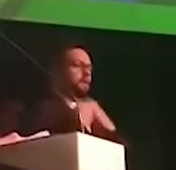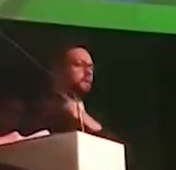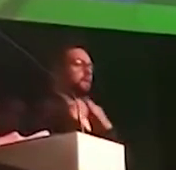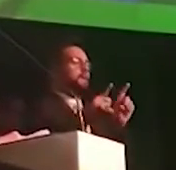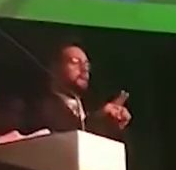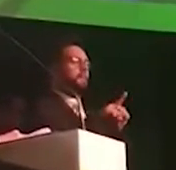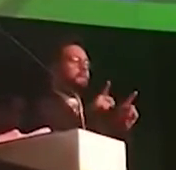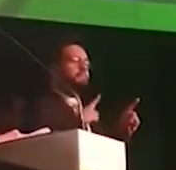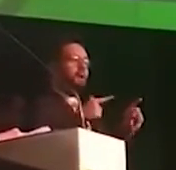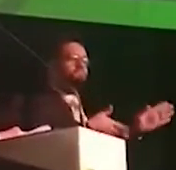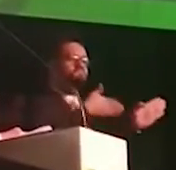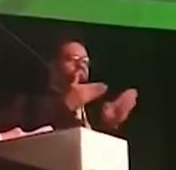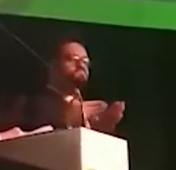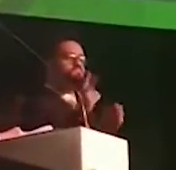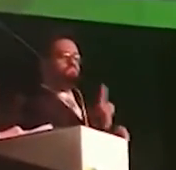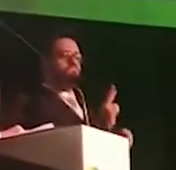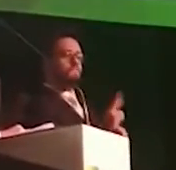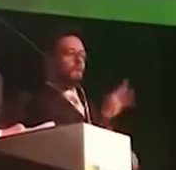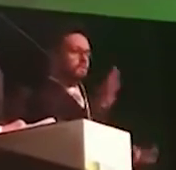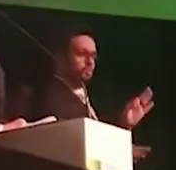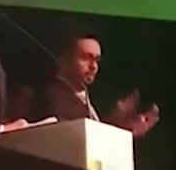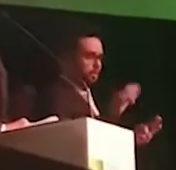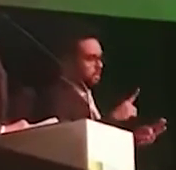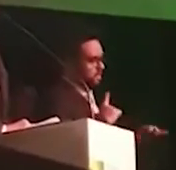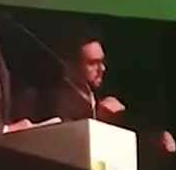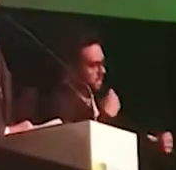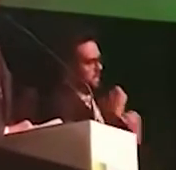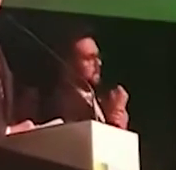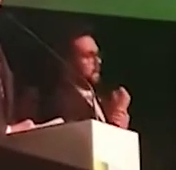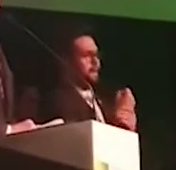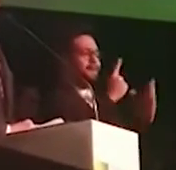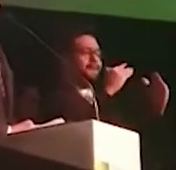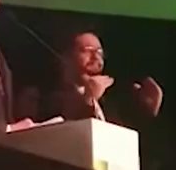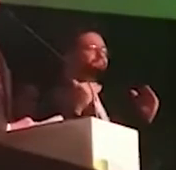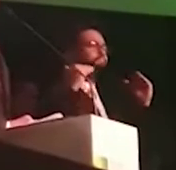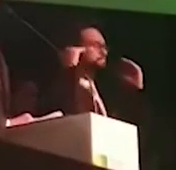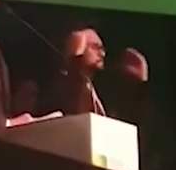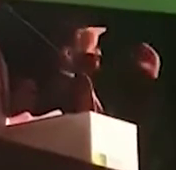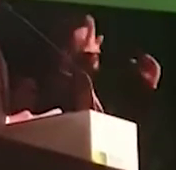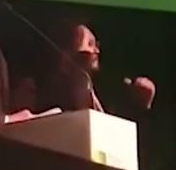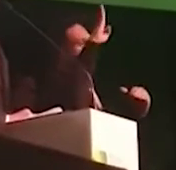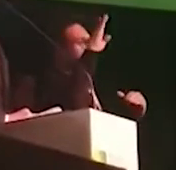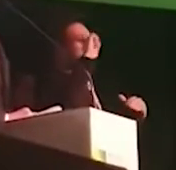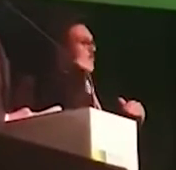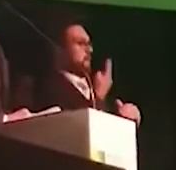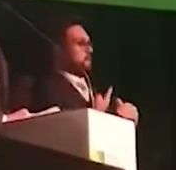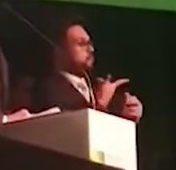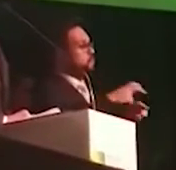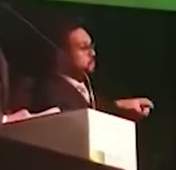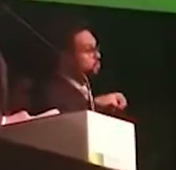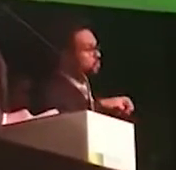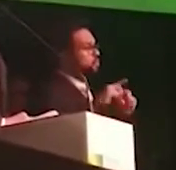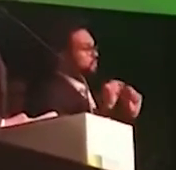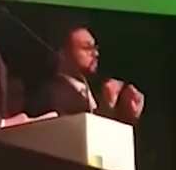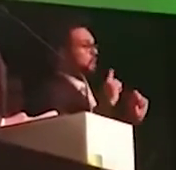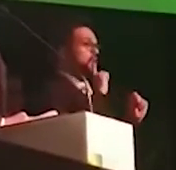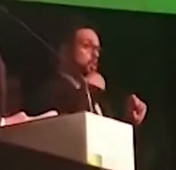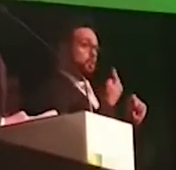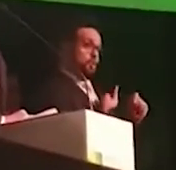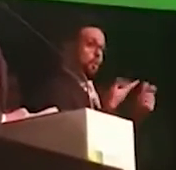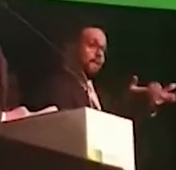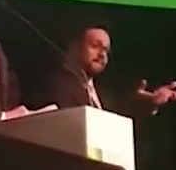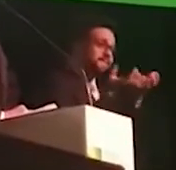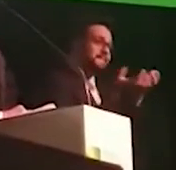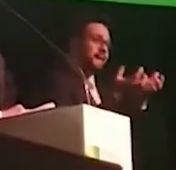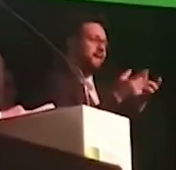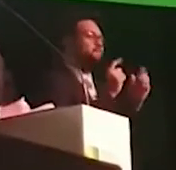jurídica, a garantia, está acima de tudo para nós. E dessa forma é que nós